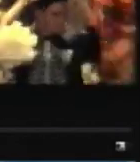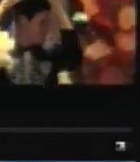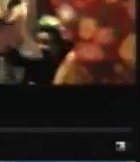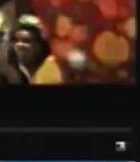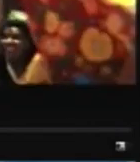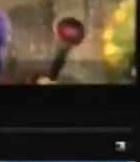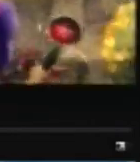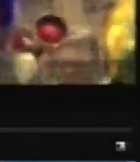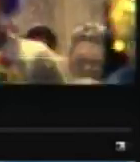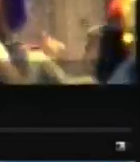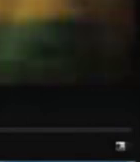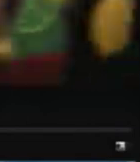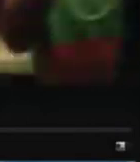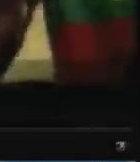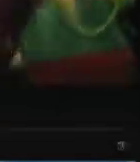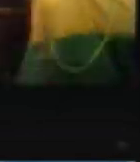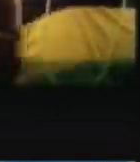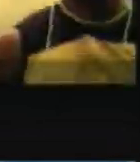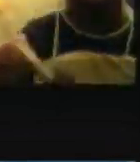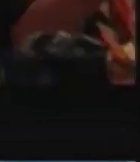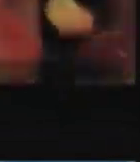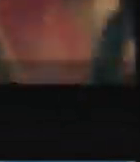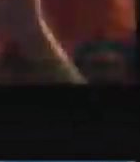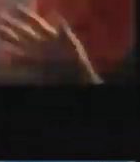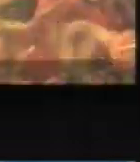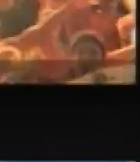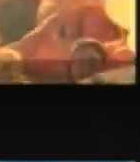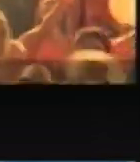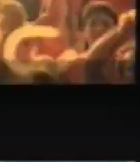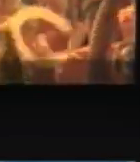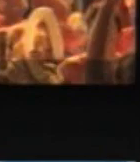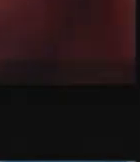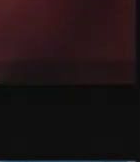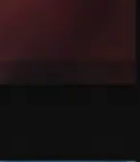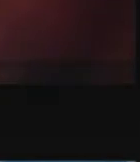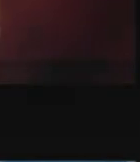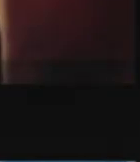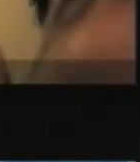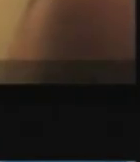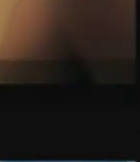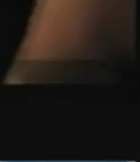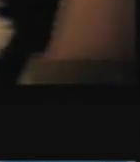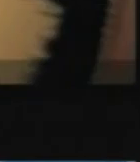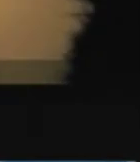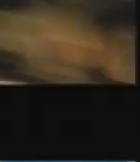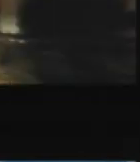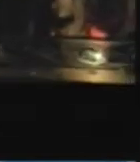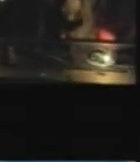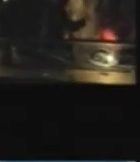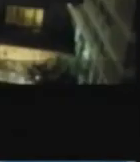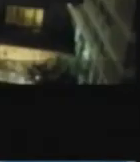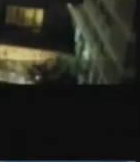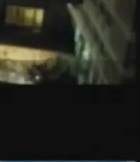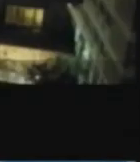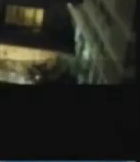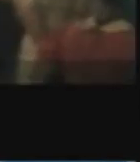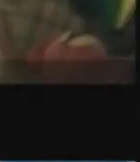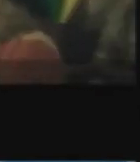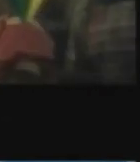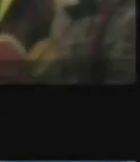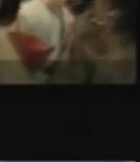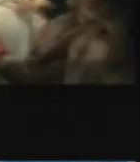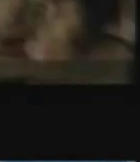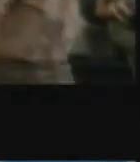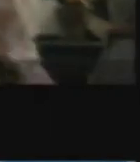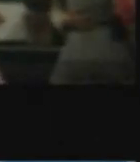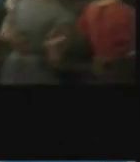2, 3, milhares de pessoas. Tem festa que todo mundo se veste igual. E festa que todo mundo se veste diferente. Tem época